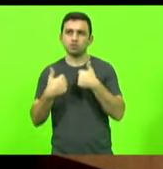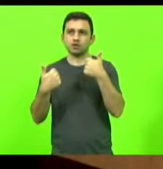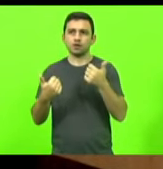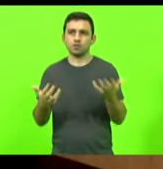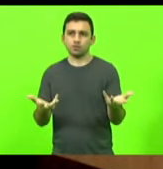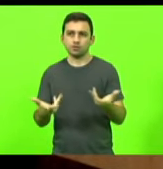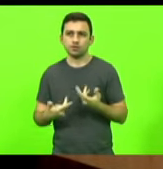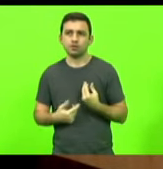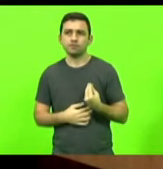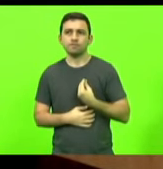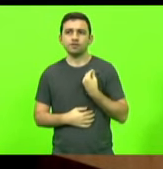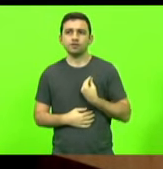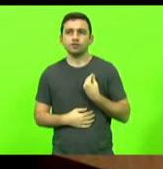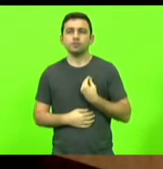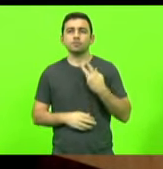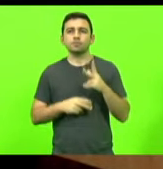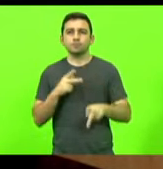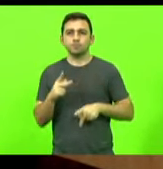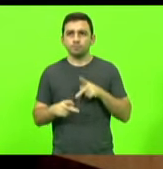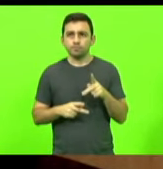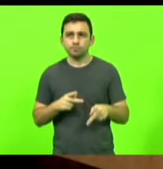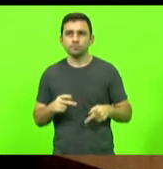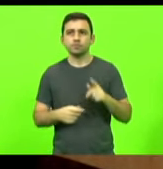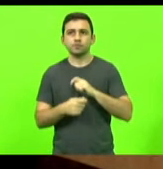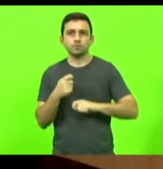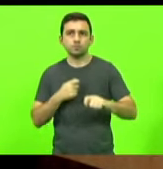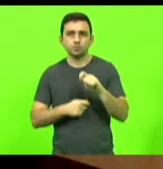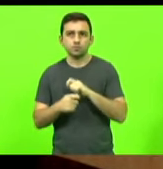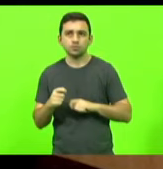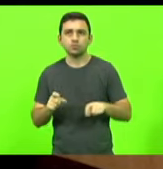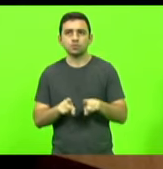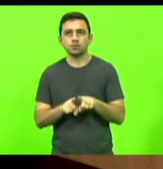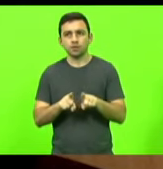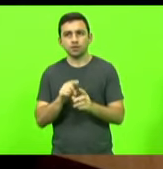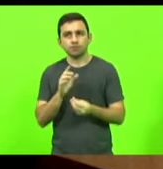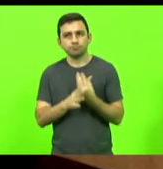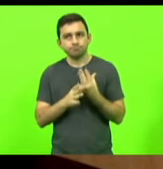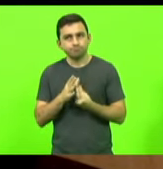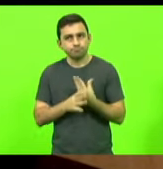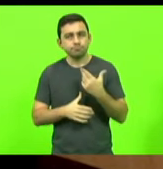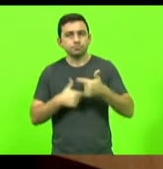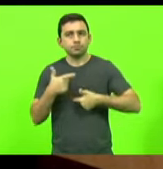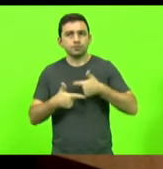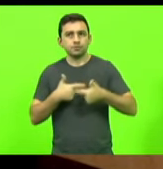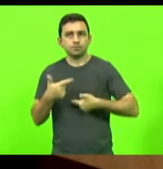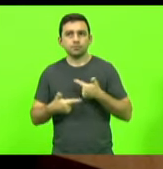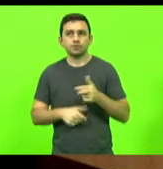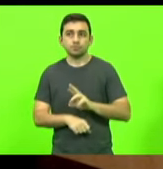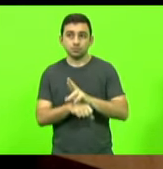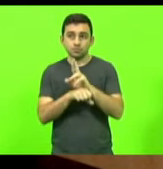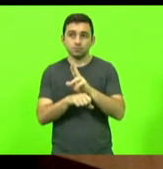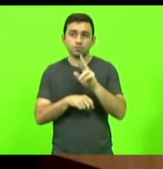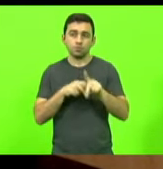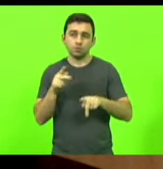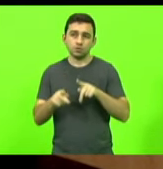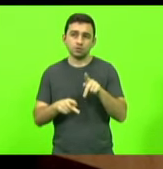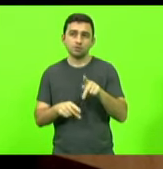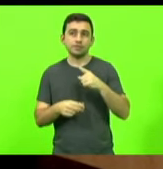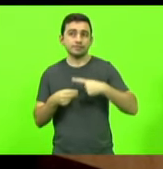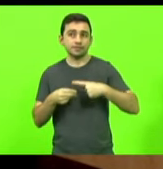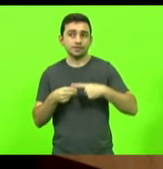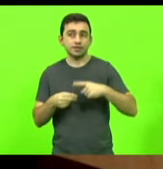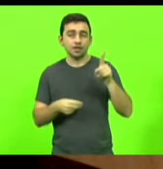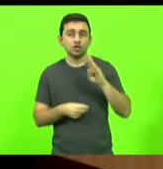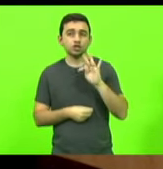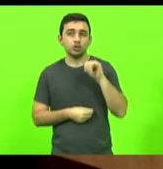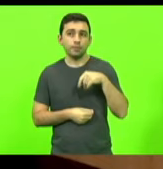de vida da nossa população, da nossa economia e da geração de emprego. Em nome da população da pequena cidade de Timbé do